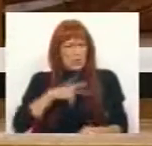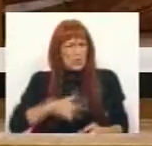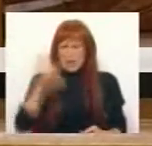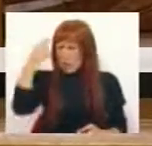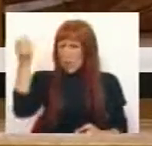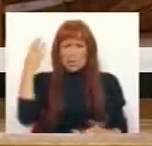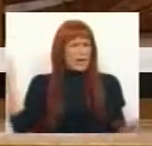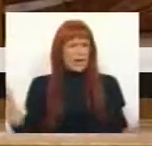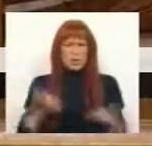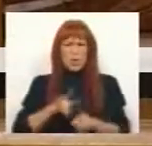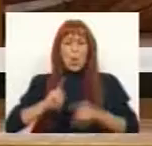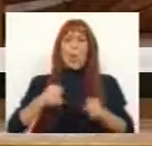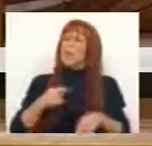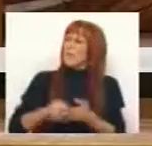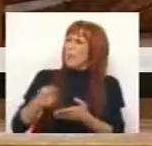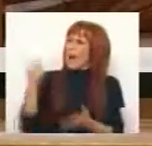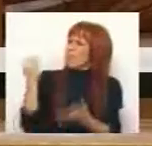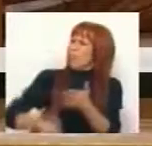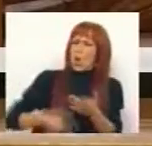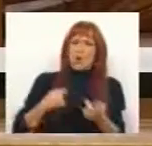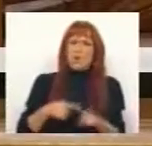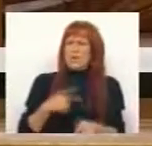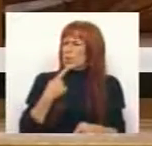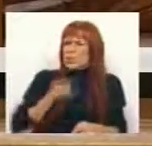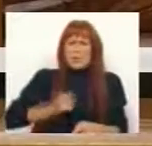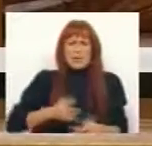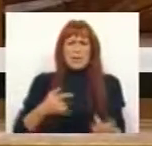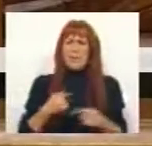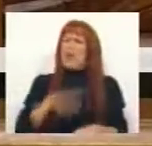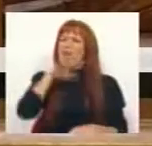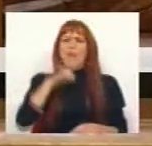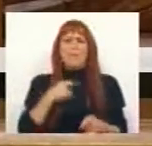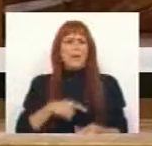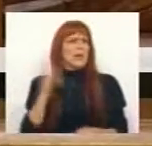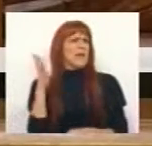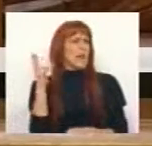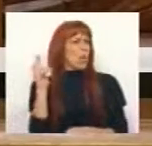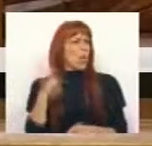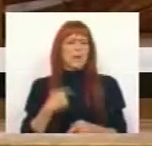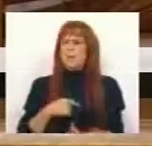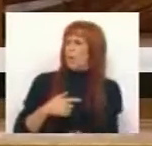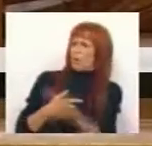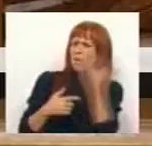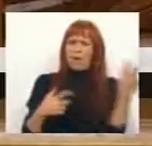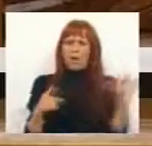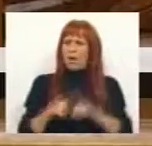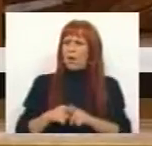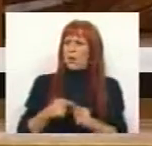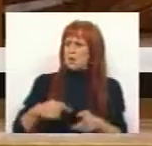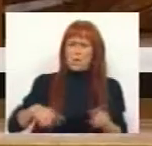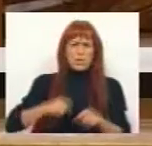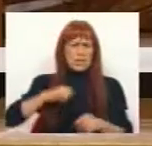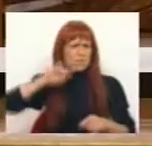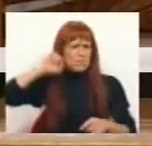não compreendem, aqueles que pagam impostos não entendem, as famílias que durante 5 anos foram sujeitas a um